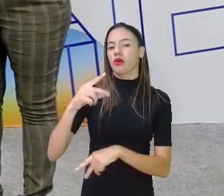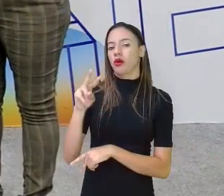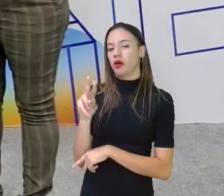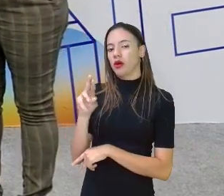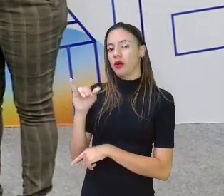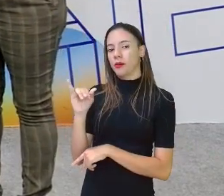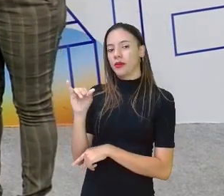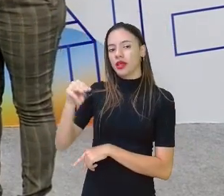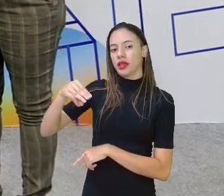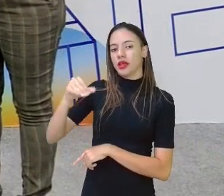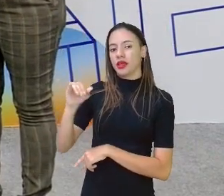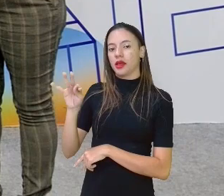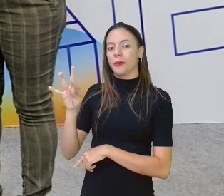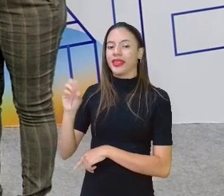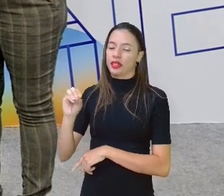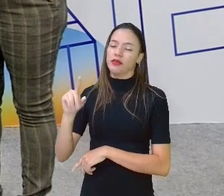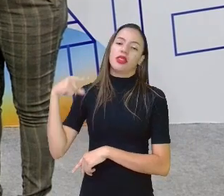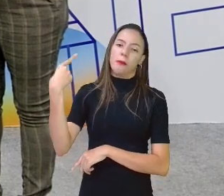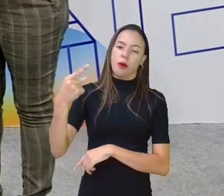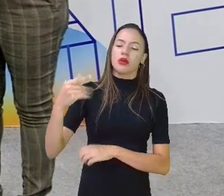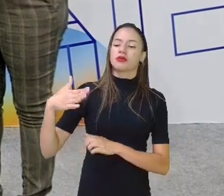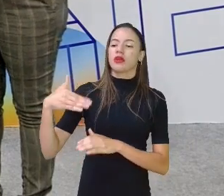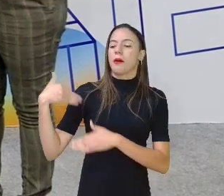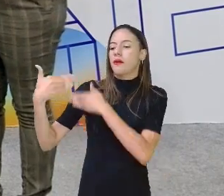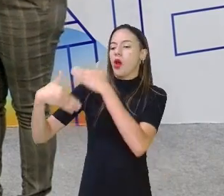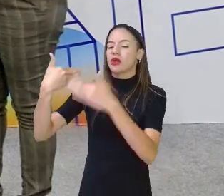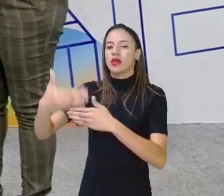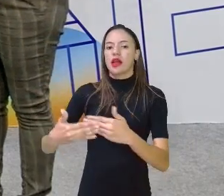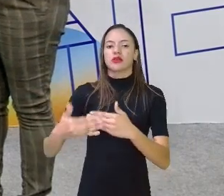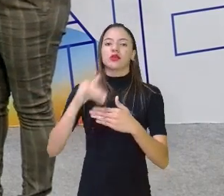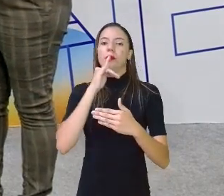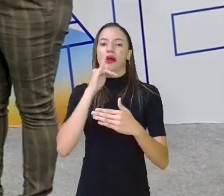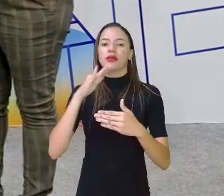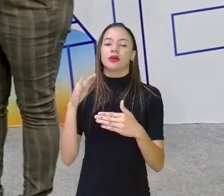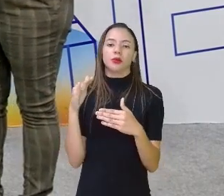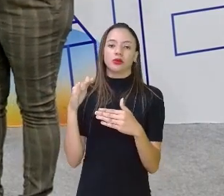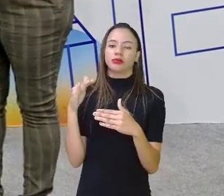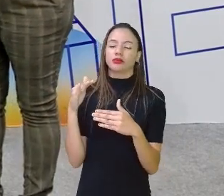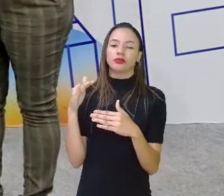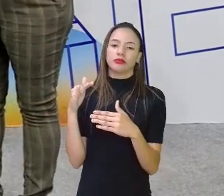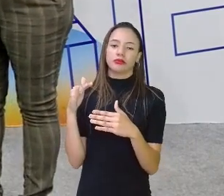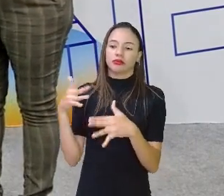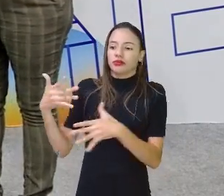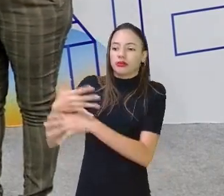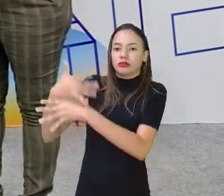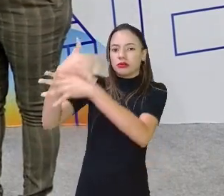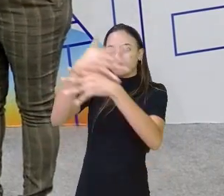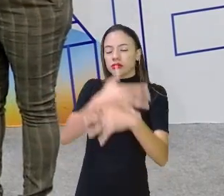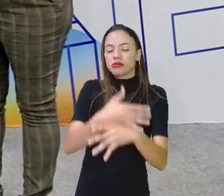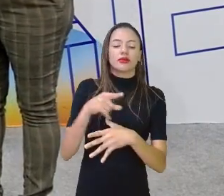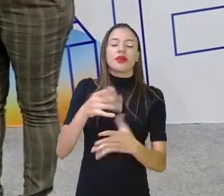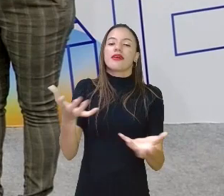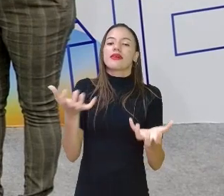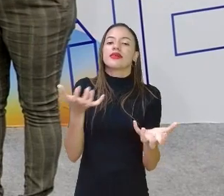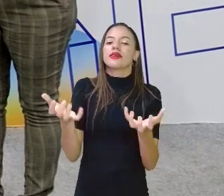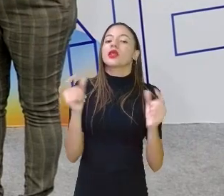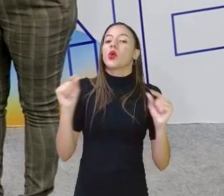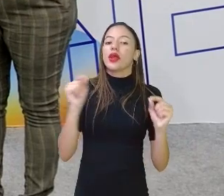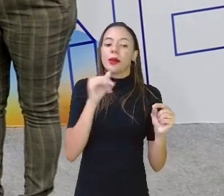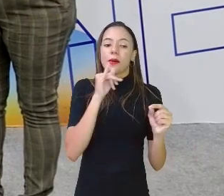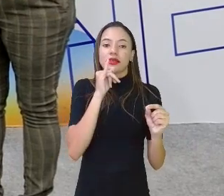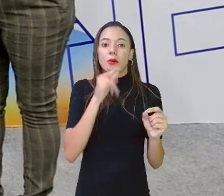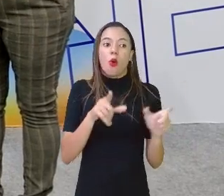depois, com o processo civilizatório, eles voltaram a essa busca, né? De uma aproximação maior com a